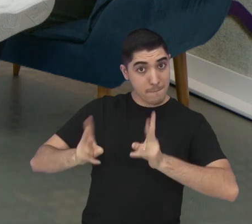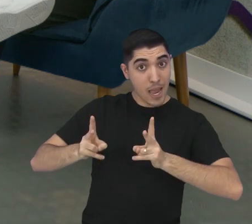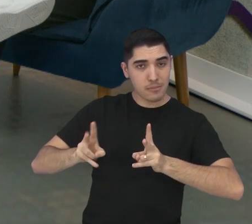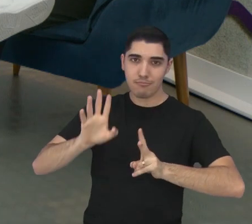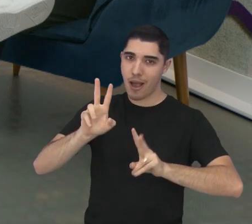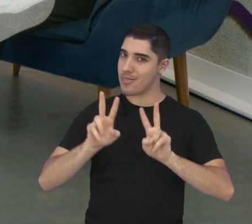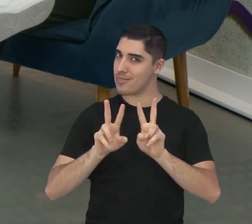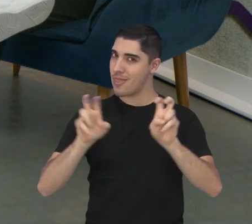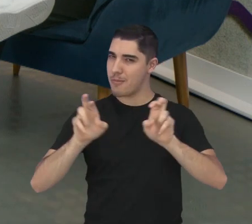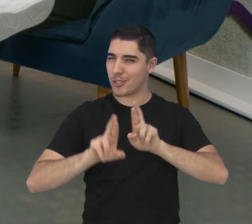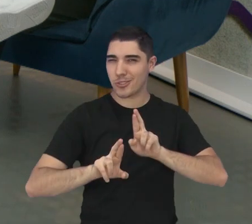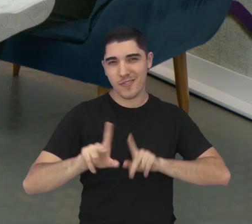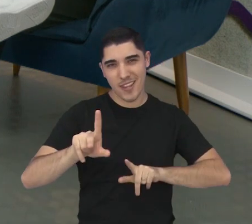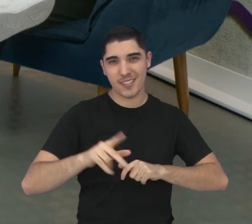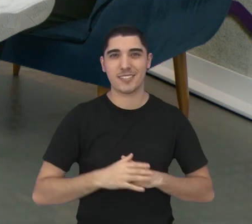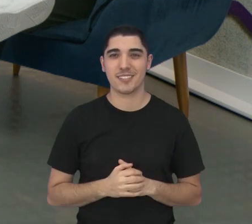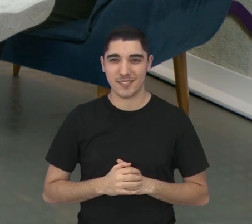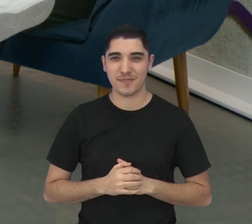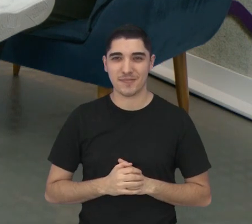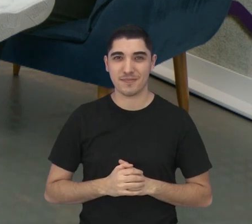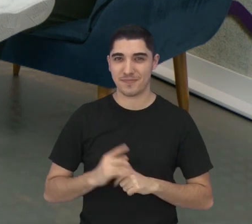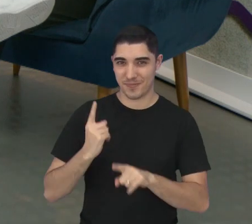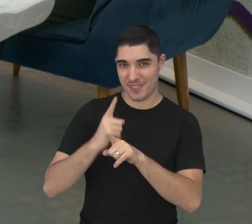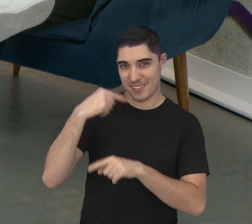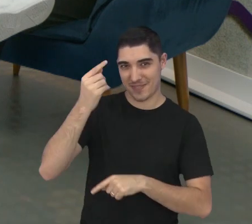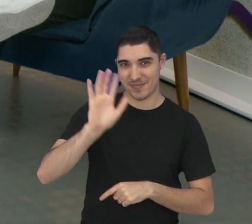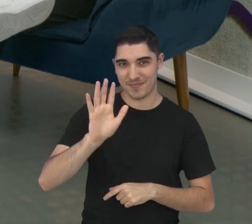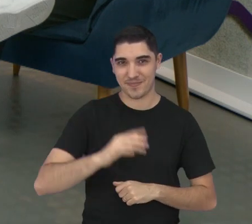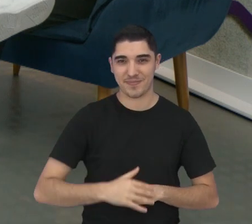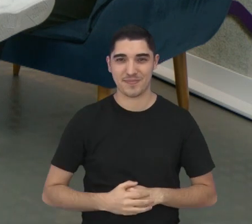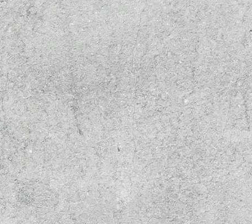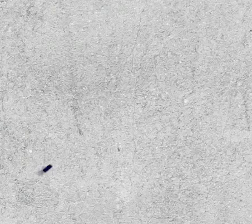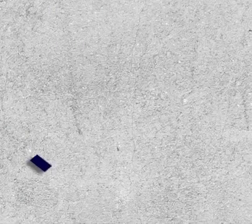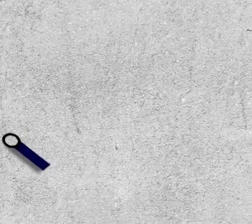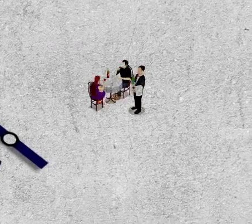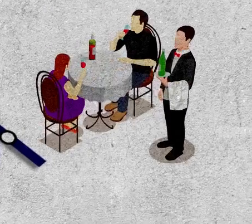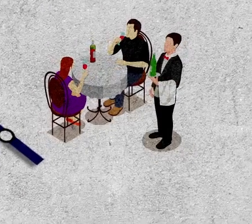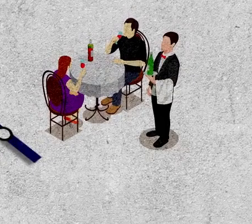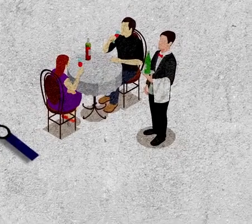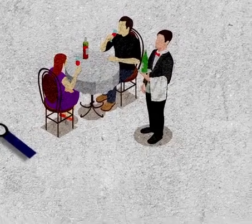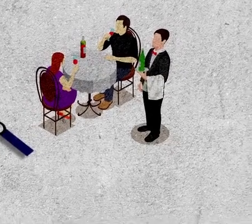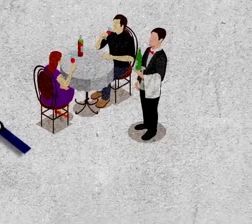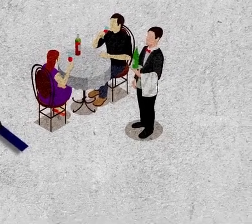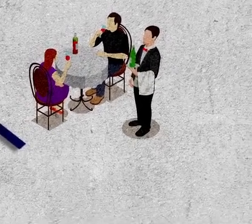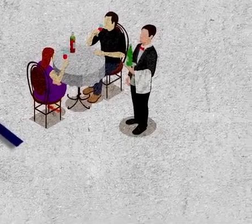mesma estação, mas sempre com um destino diferente. Até lá!